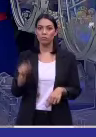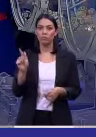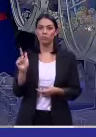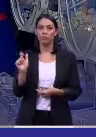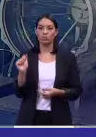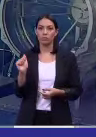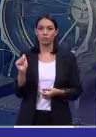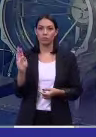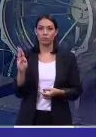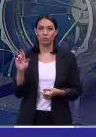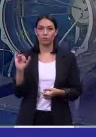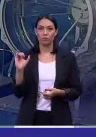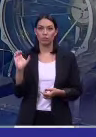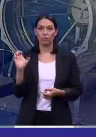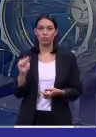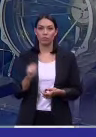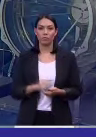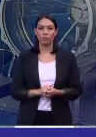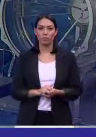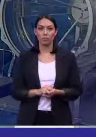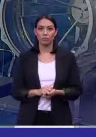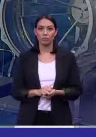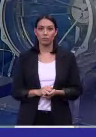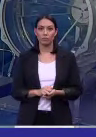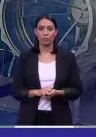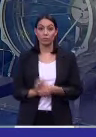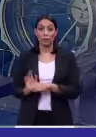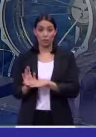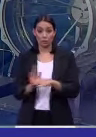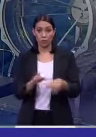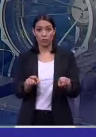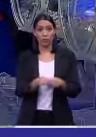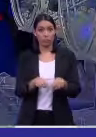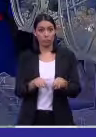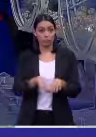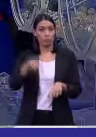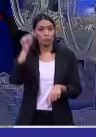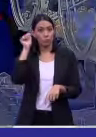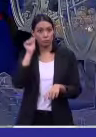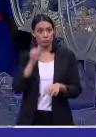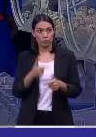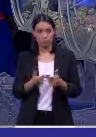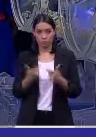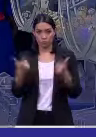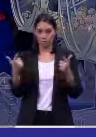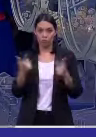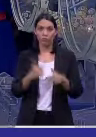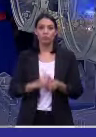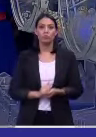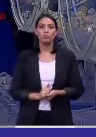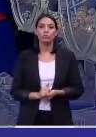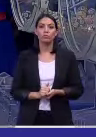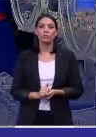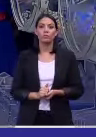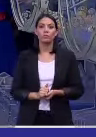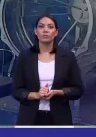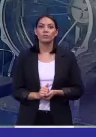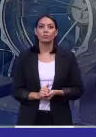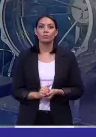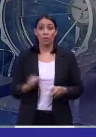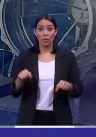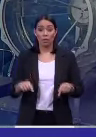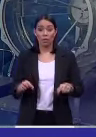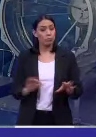Muito obrigado. Contamos ainda com o auxílio das nossas garotas da sorte. Hoje, a Nicole e a Evelyn. Aqui